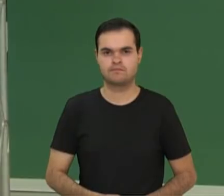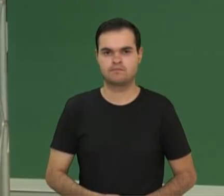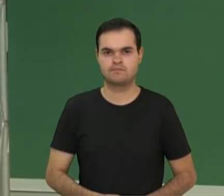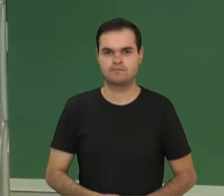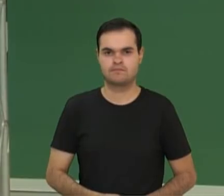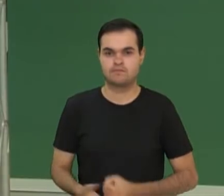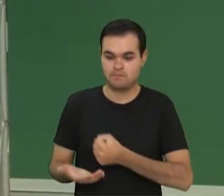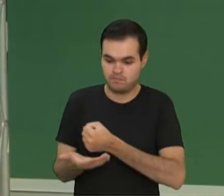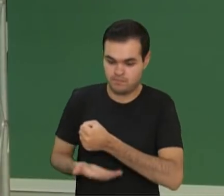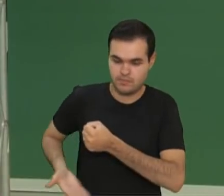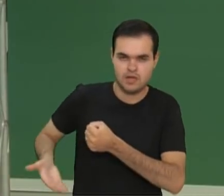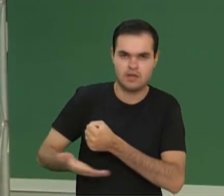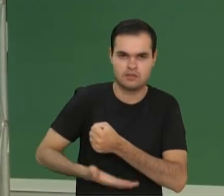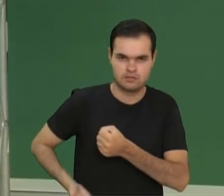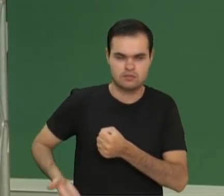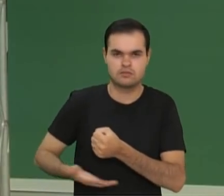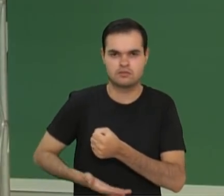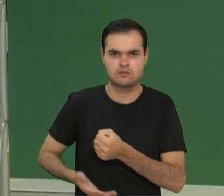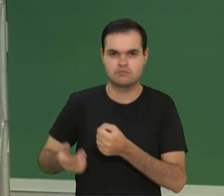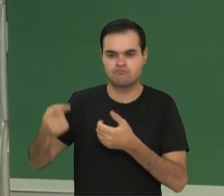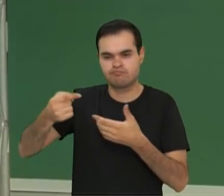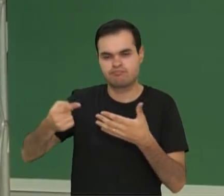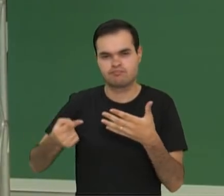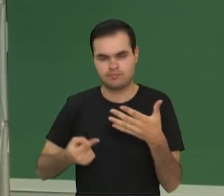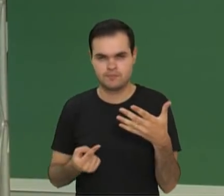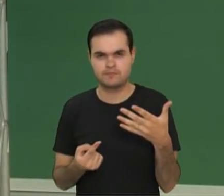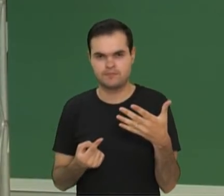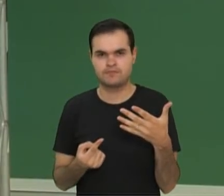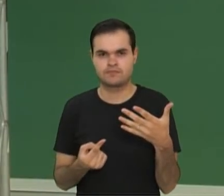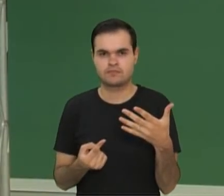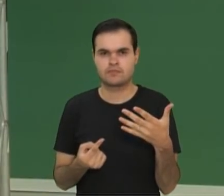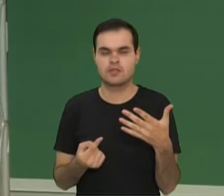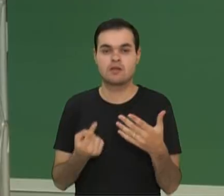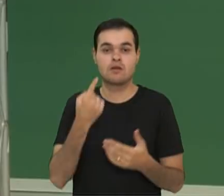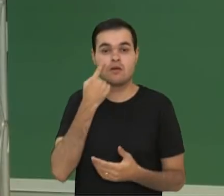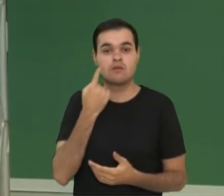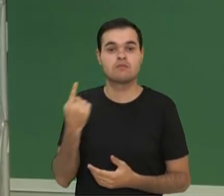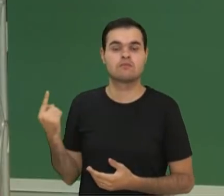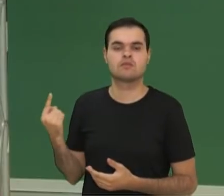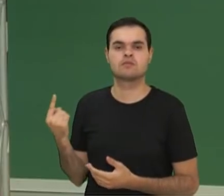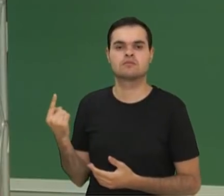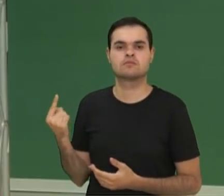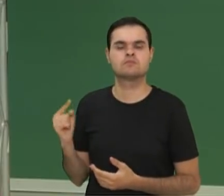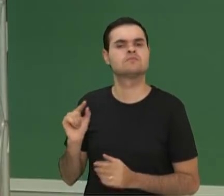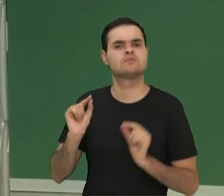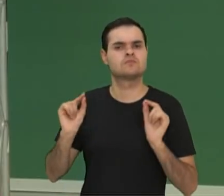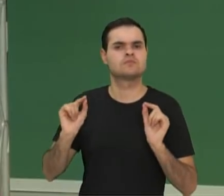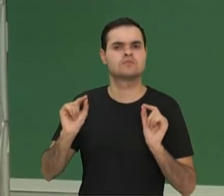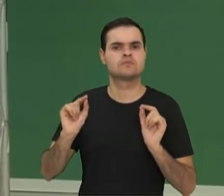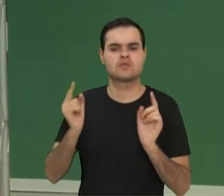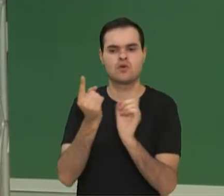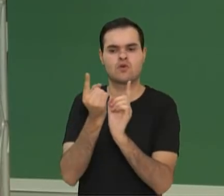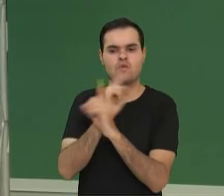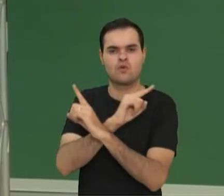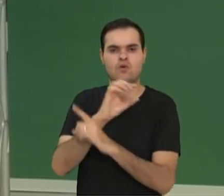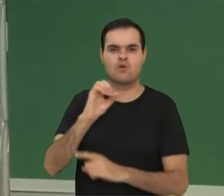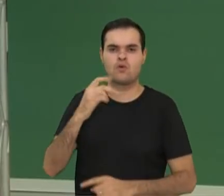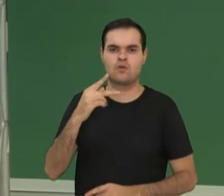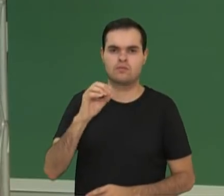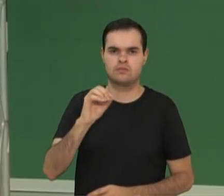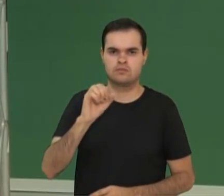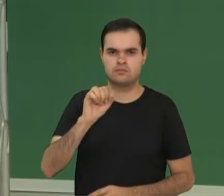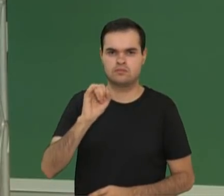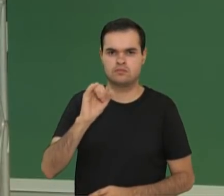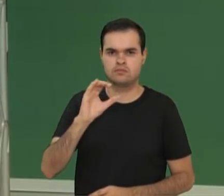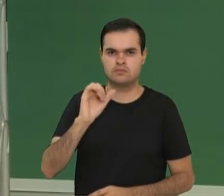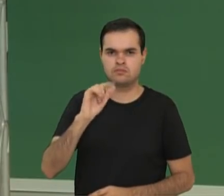E com base nessas possibilidades, nesses recursos, nós vamos ver algo referente à oposição. Aqui no